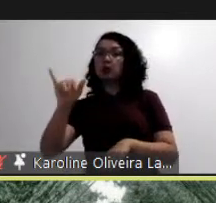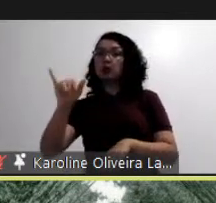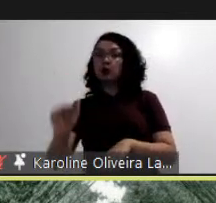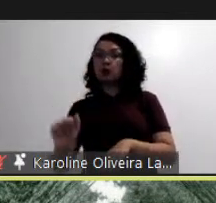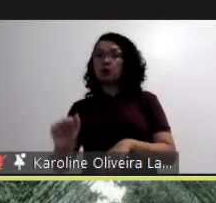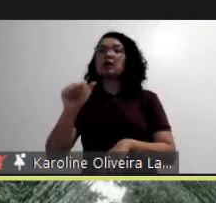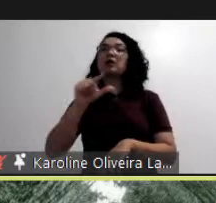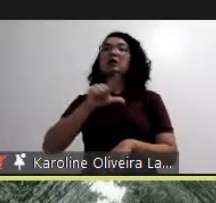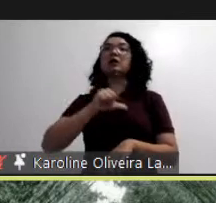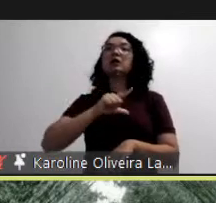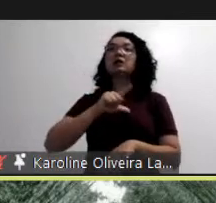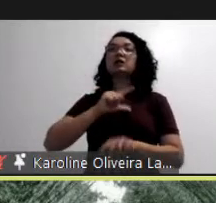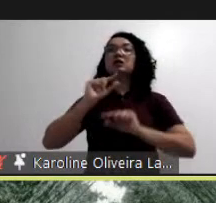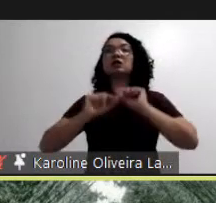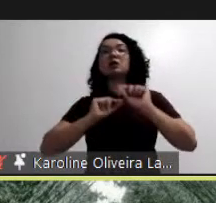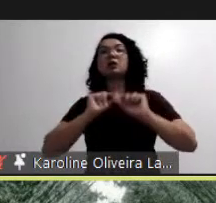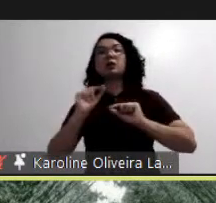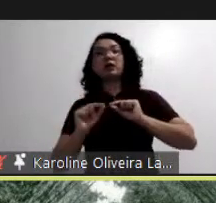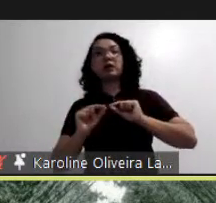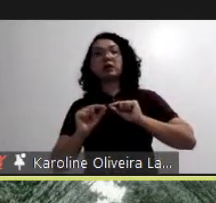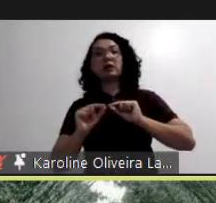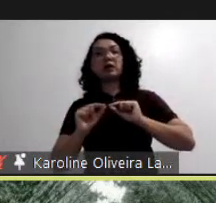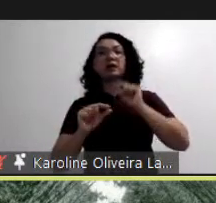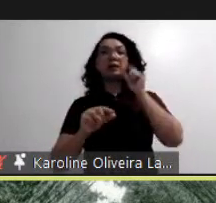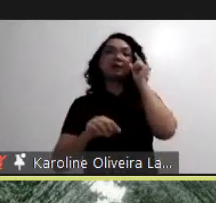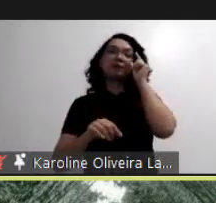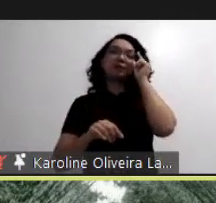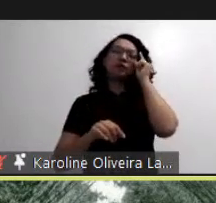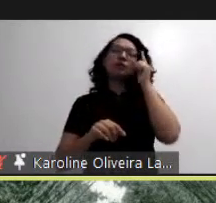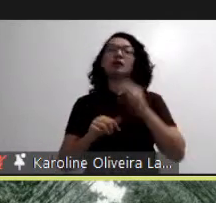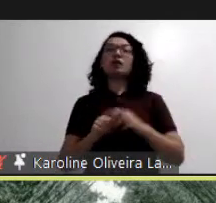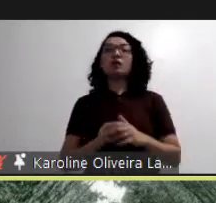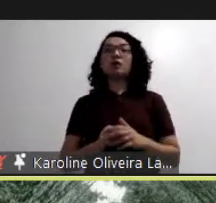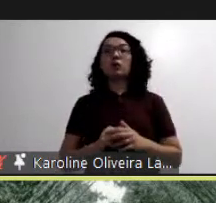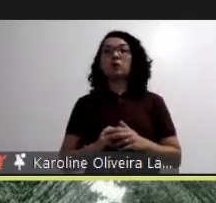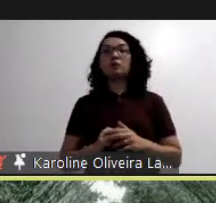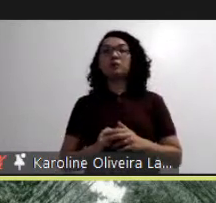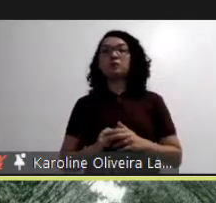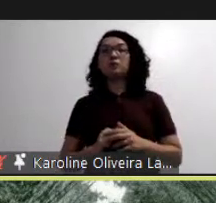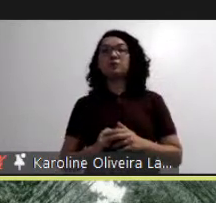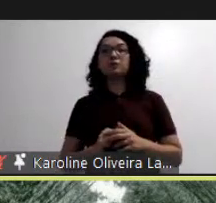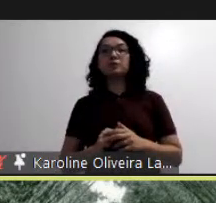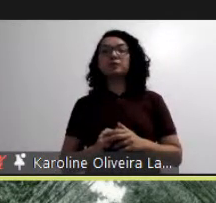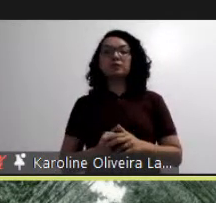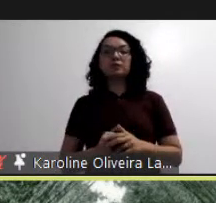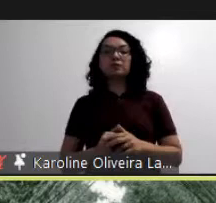obras, né? E quando